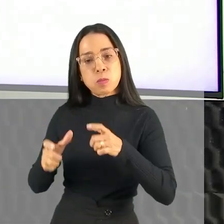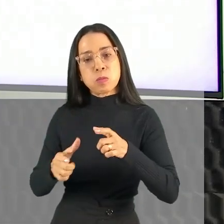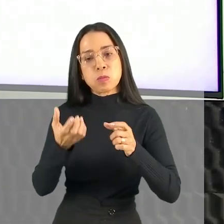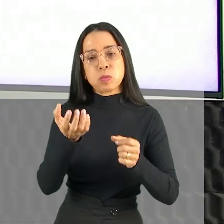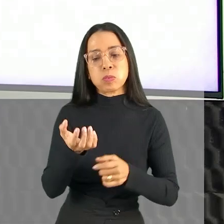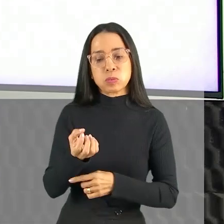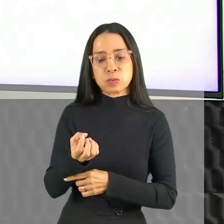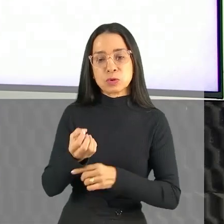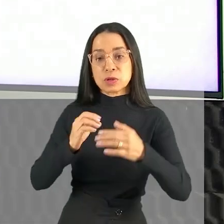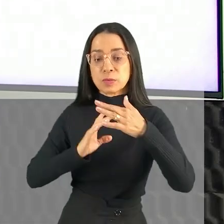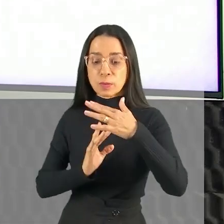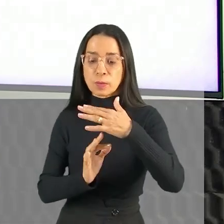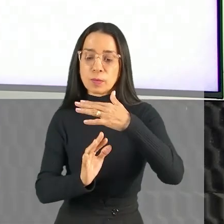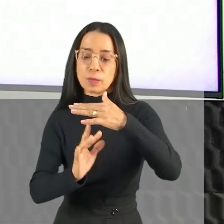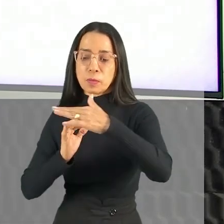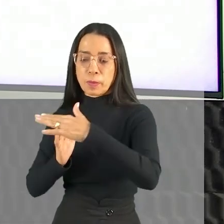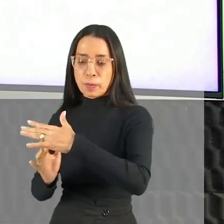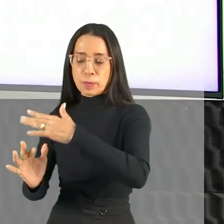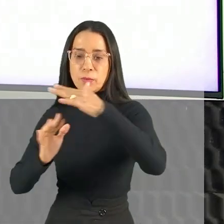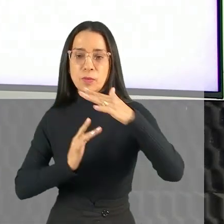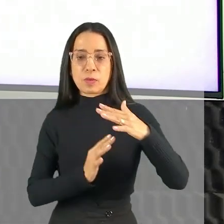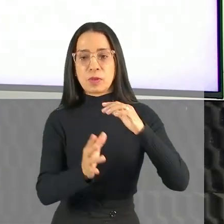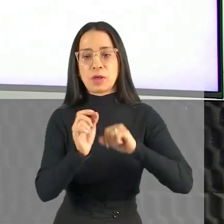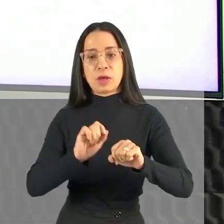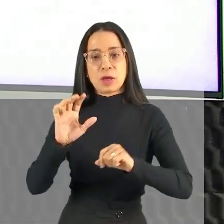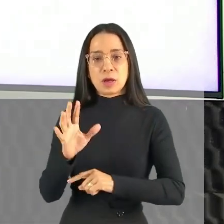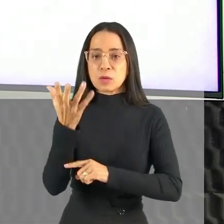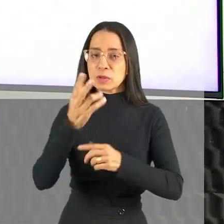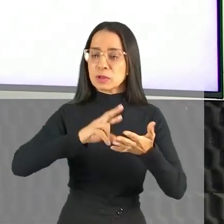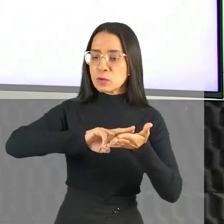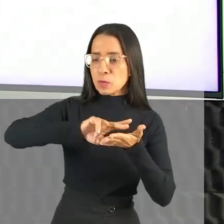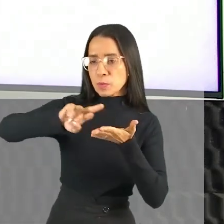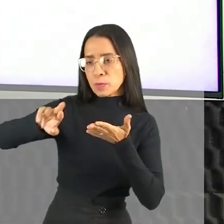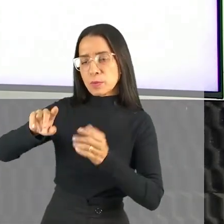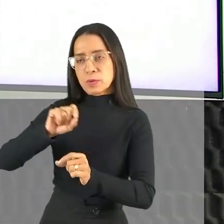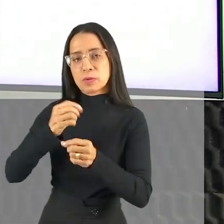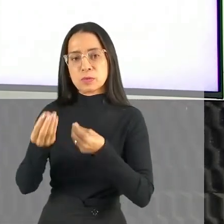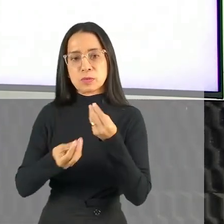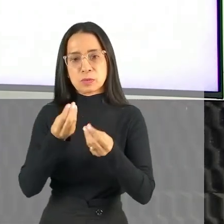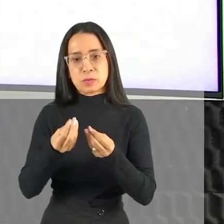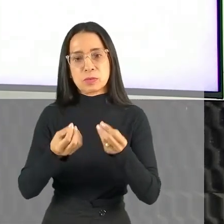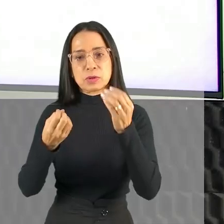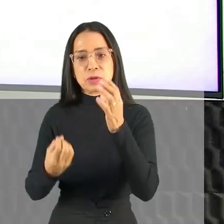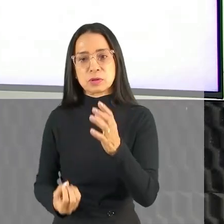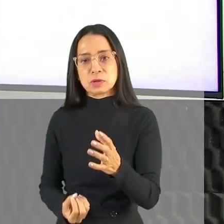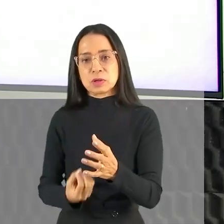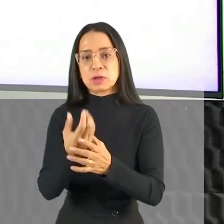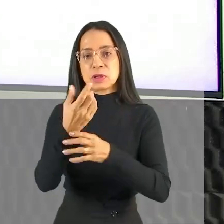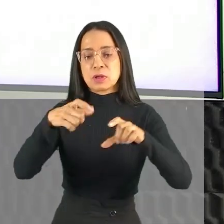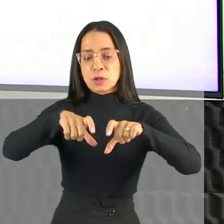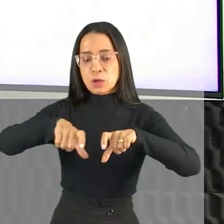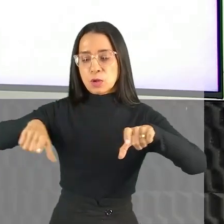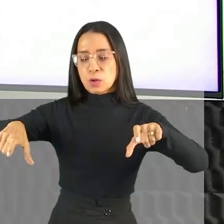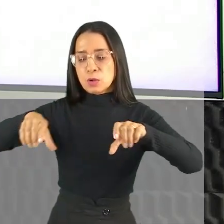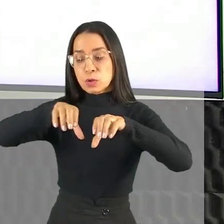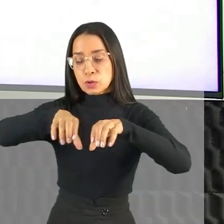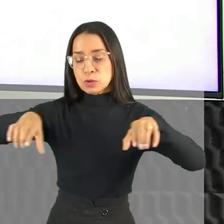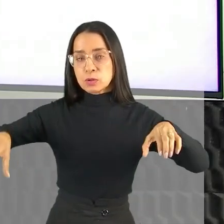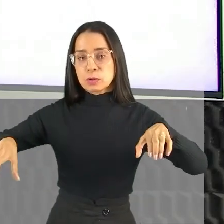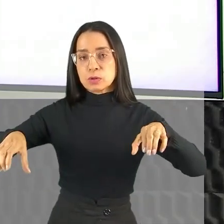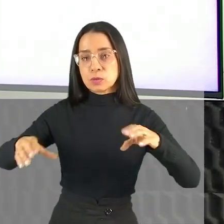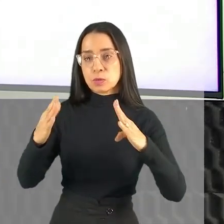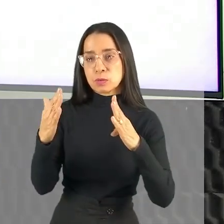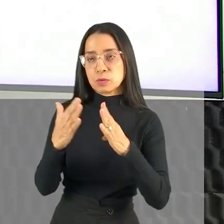nitrogênio e fósforo acontece de diversos modos. Pode ser originária de esgotos domésticos, de